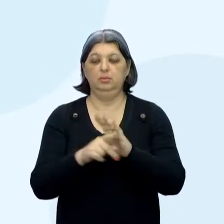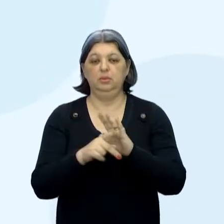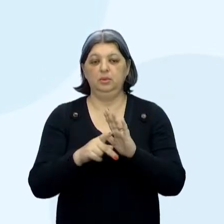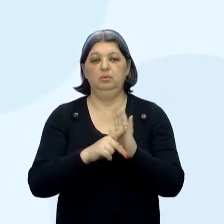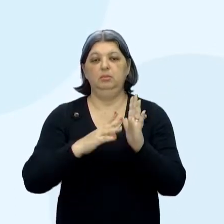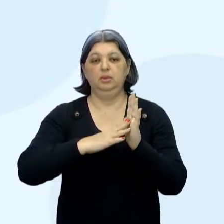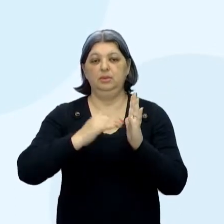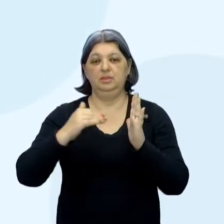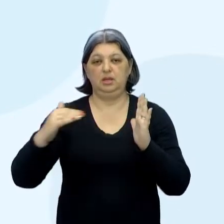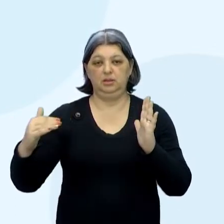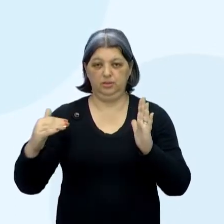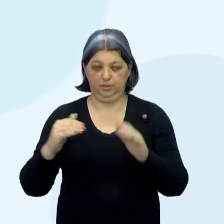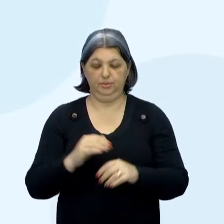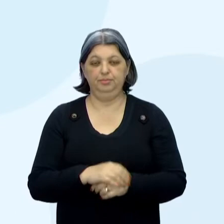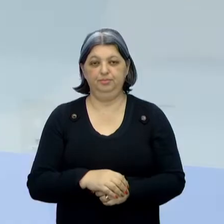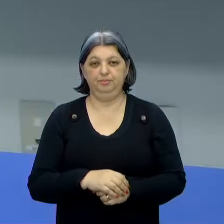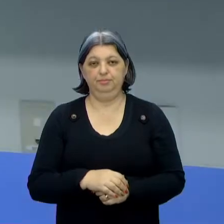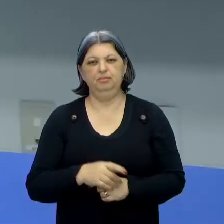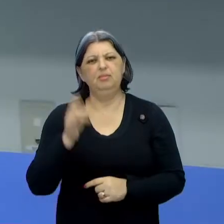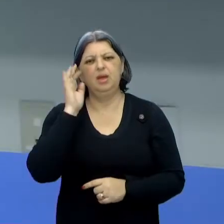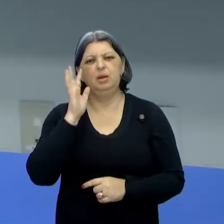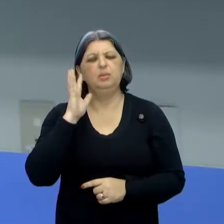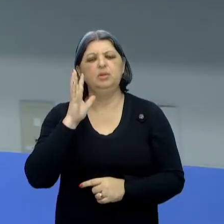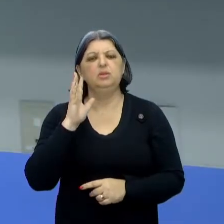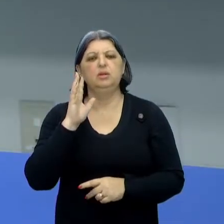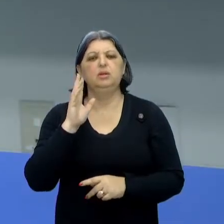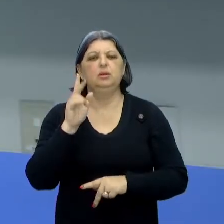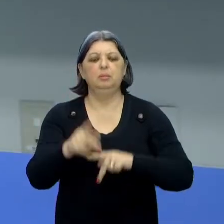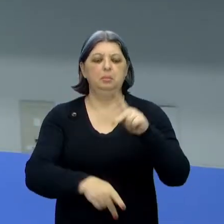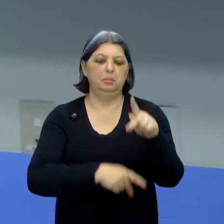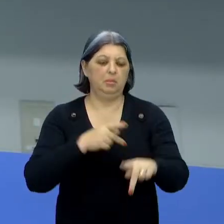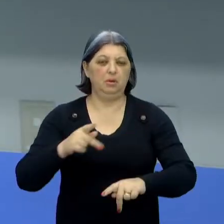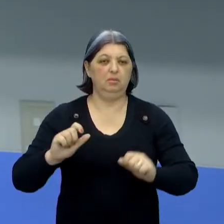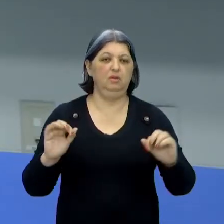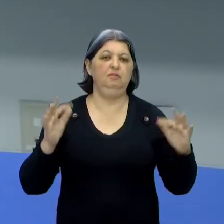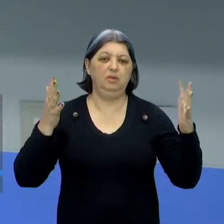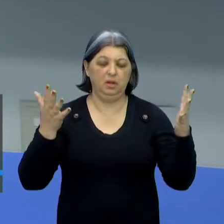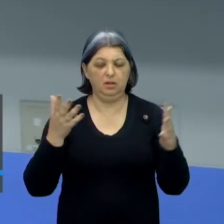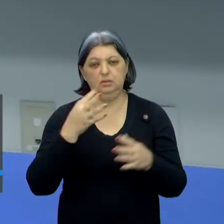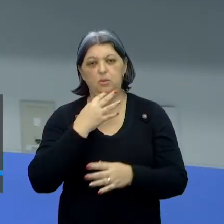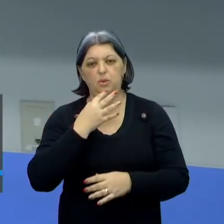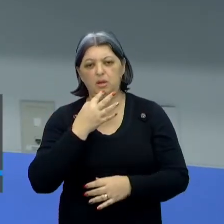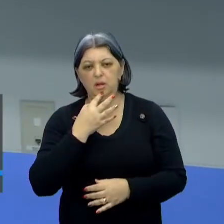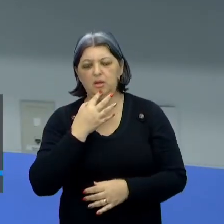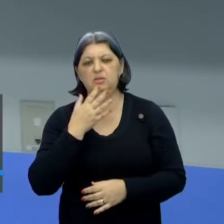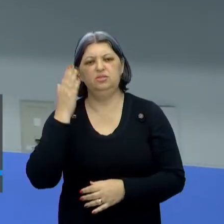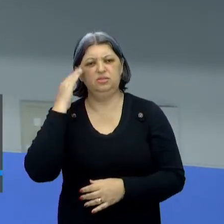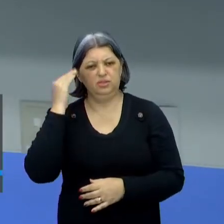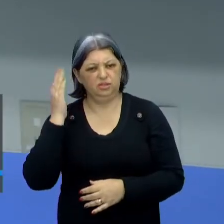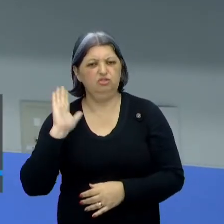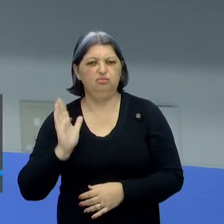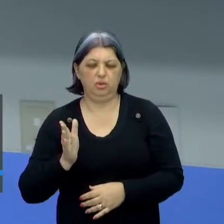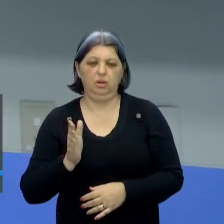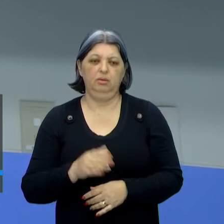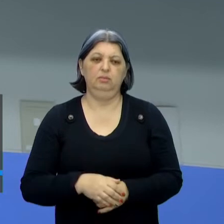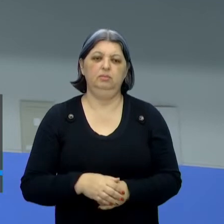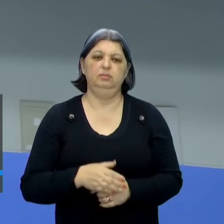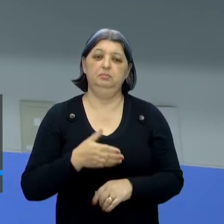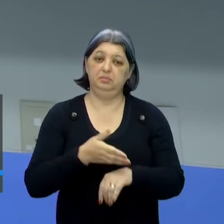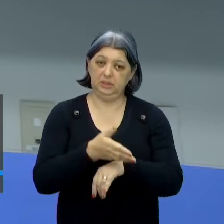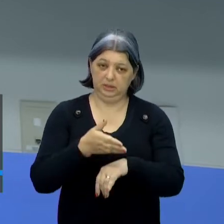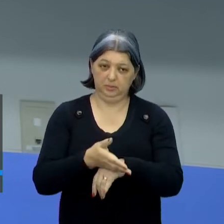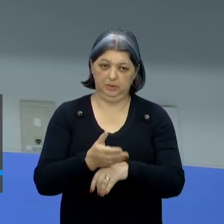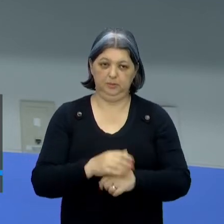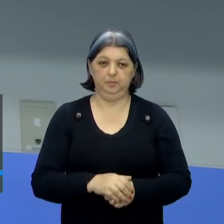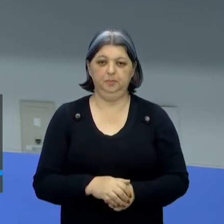estético. Tentem imaginar uma festa popular que vocês conhecem, já foram ou já